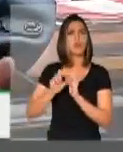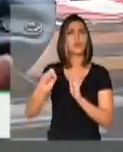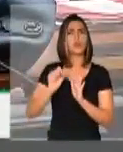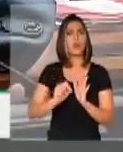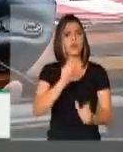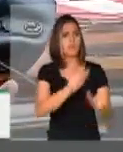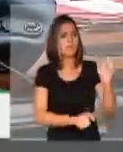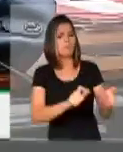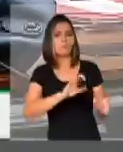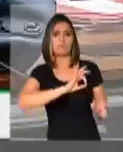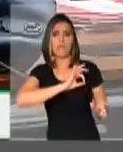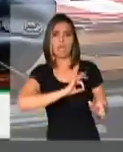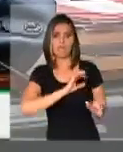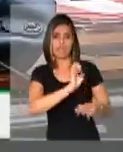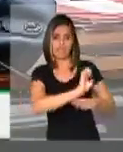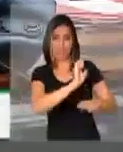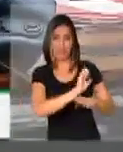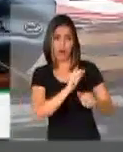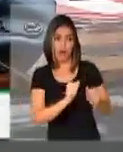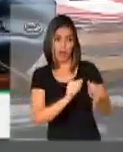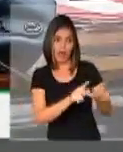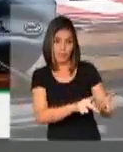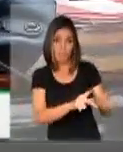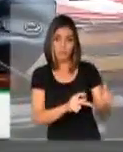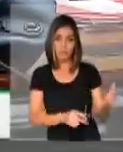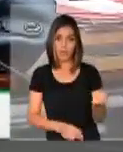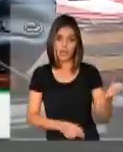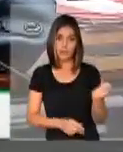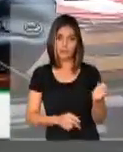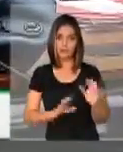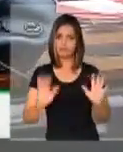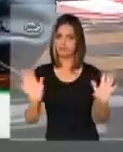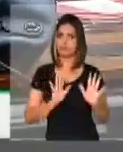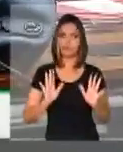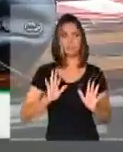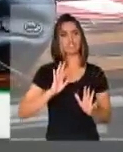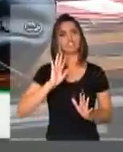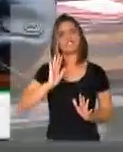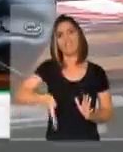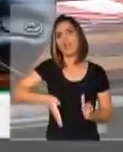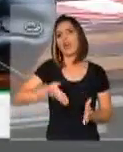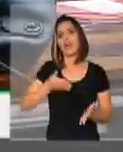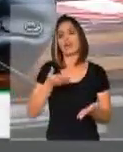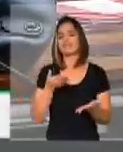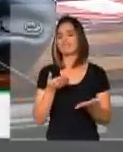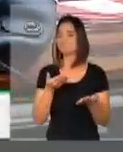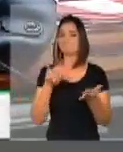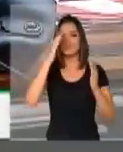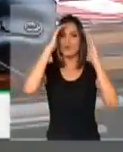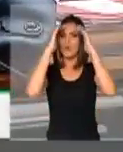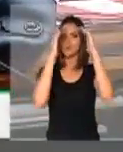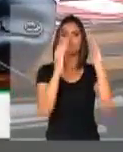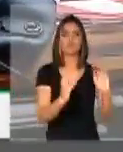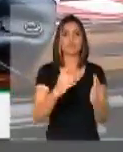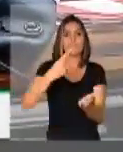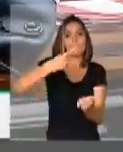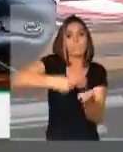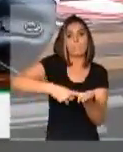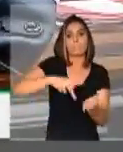dos militares estaduais já fere de morte o Pacto Federativo. Portanto, já